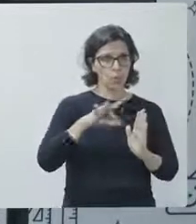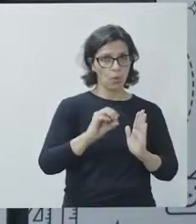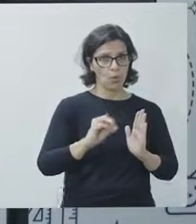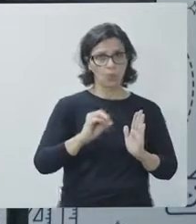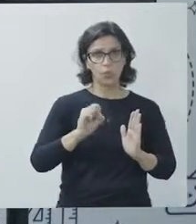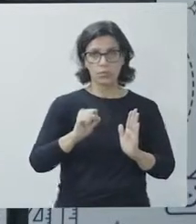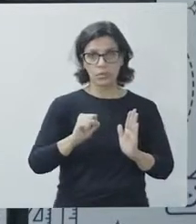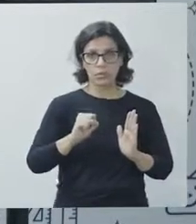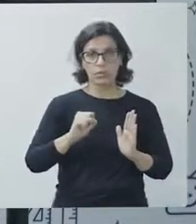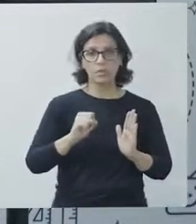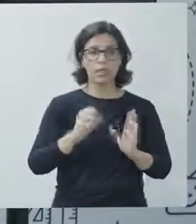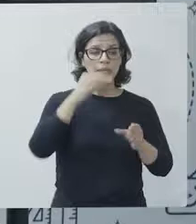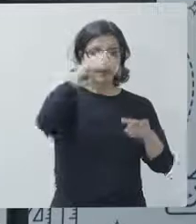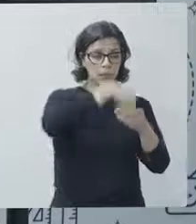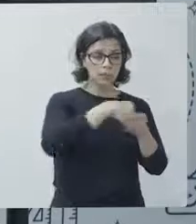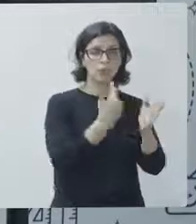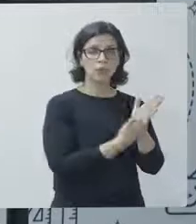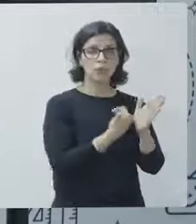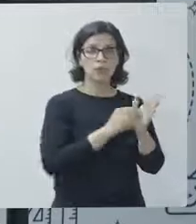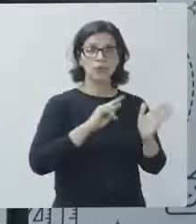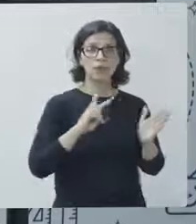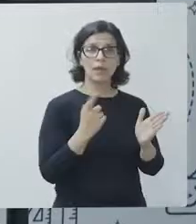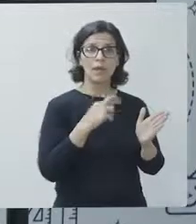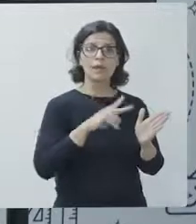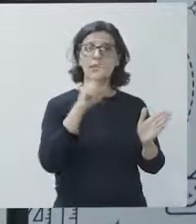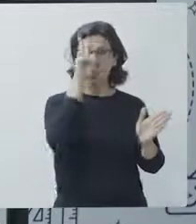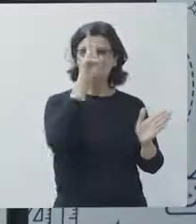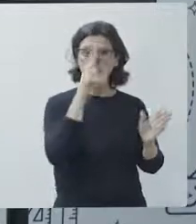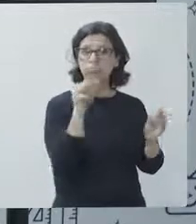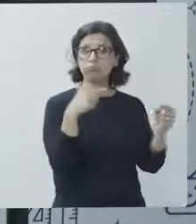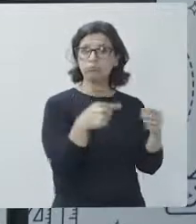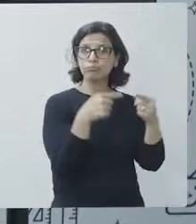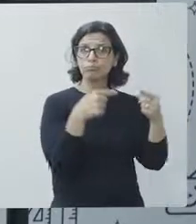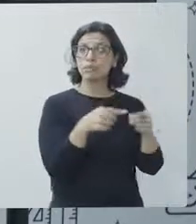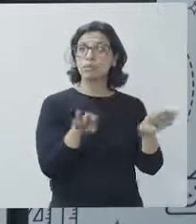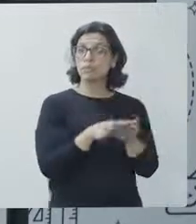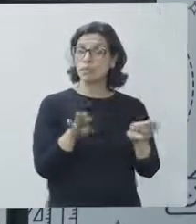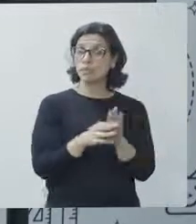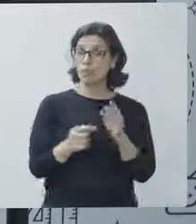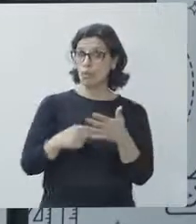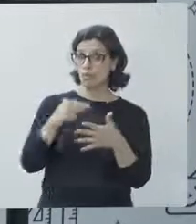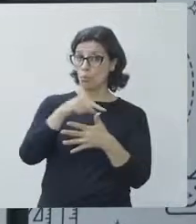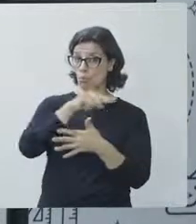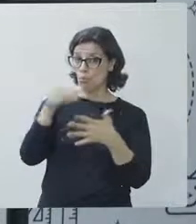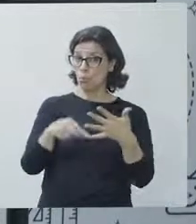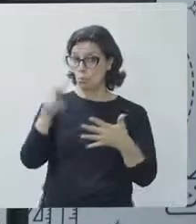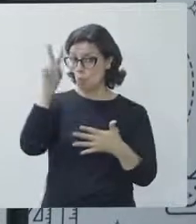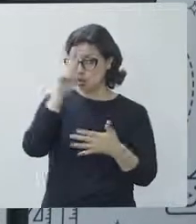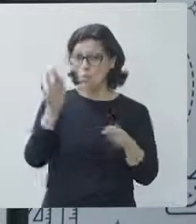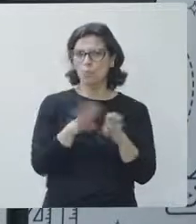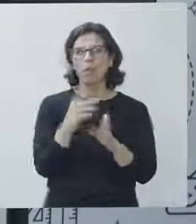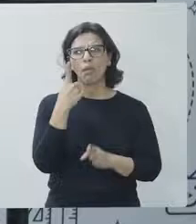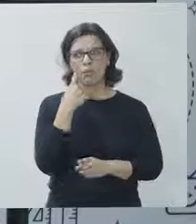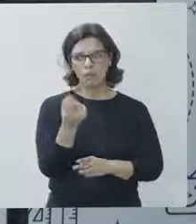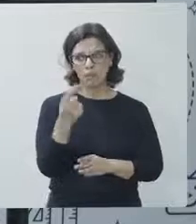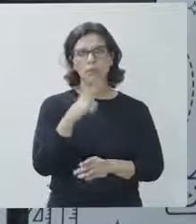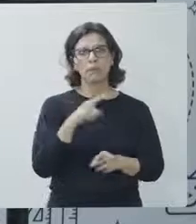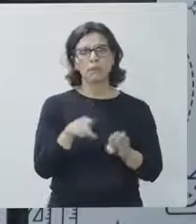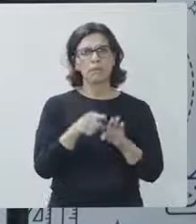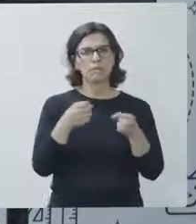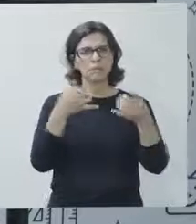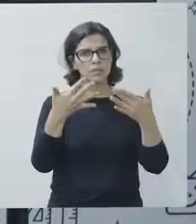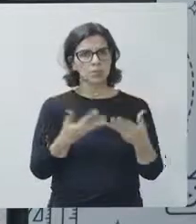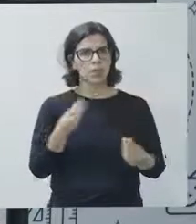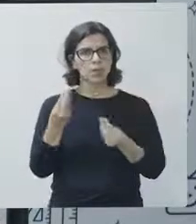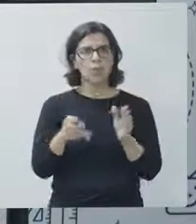aqui dentro desses livros aqui. Inclusive, um dos contos, né, bem interessante, vai trazer